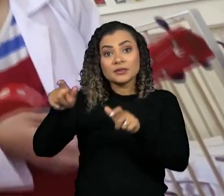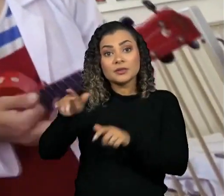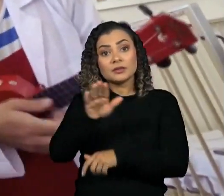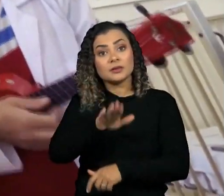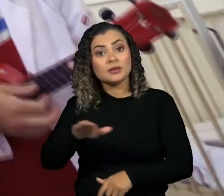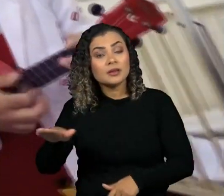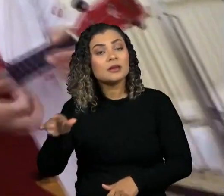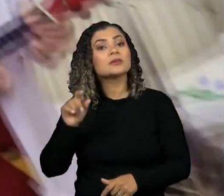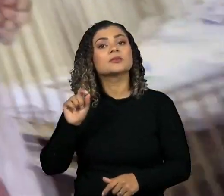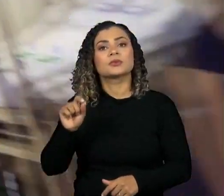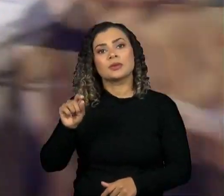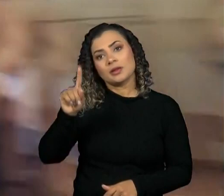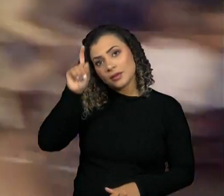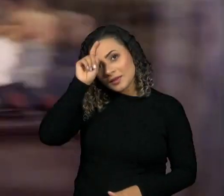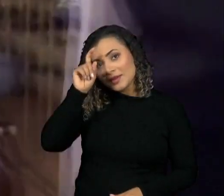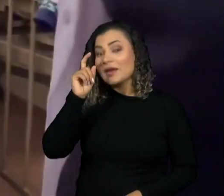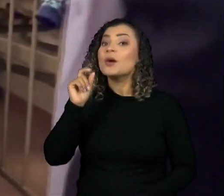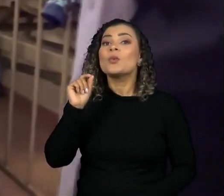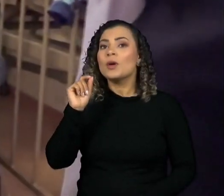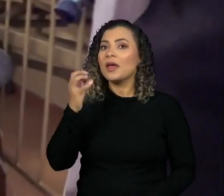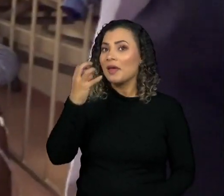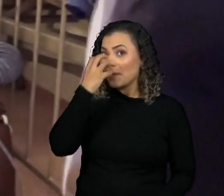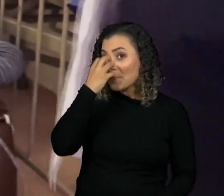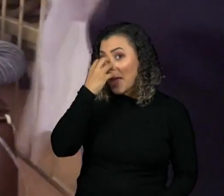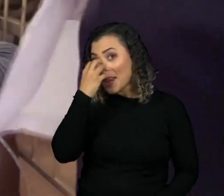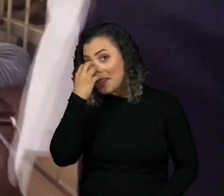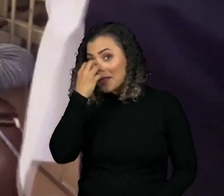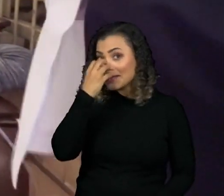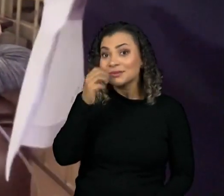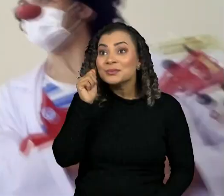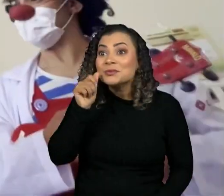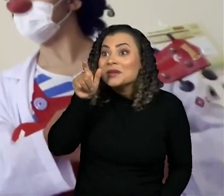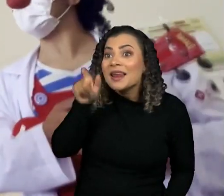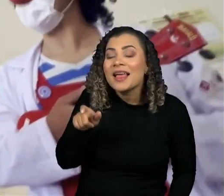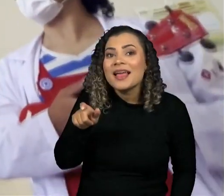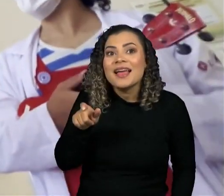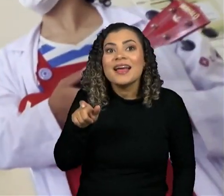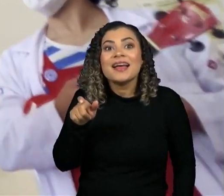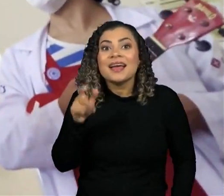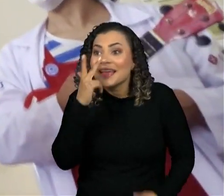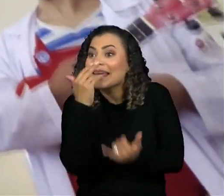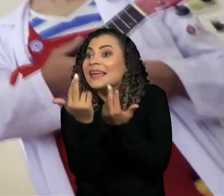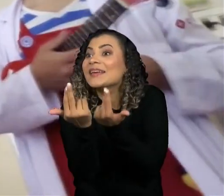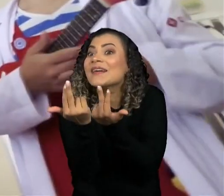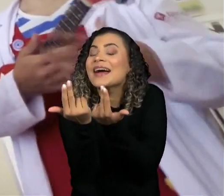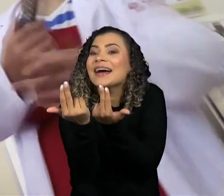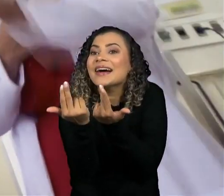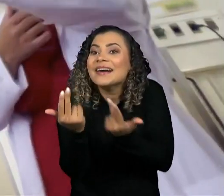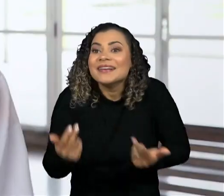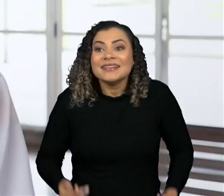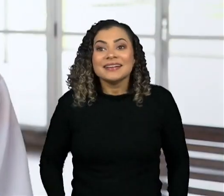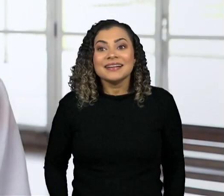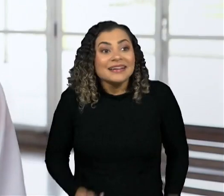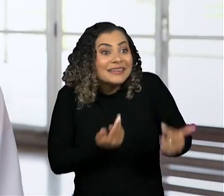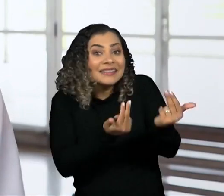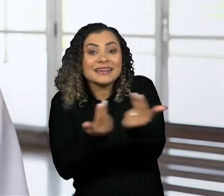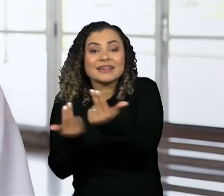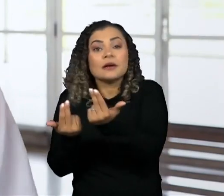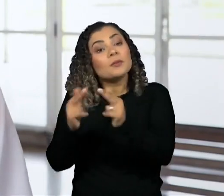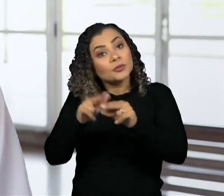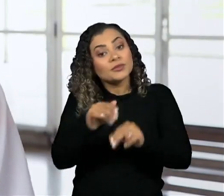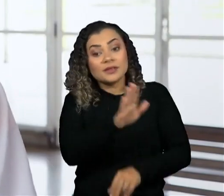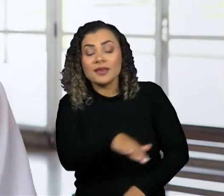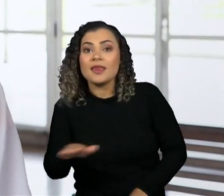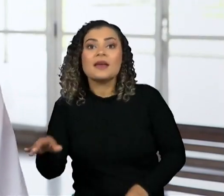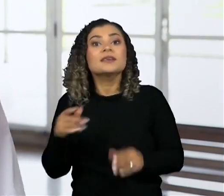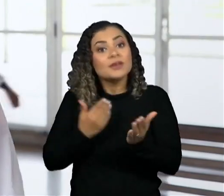crianças verem uma palhaça, né, elas veem uma palhaça que parece com elas, né? E quando a gente possibilita que as crianças